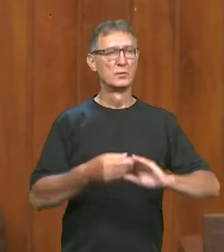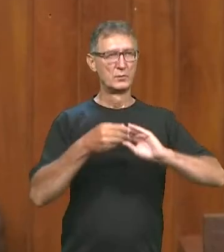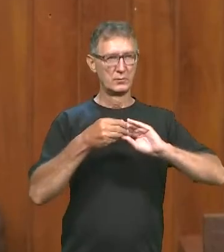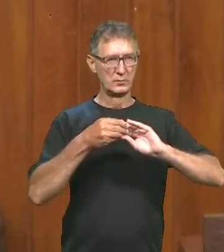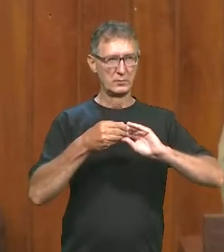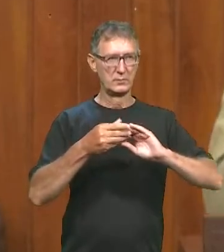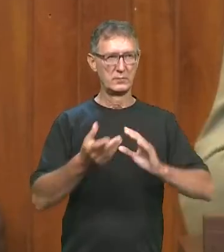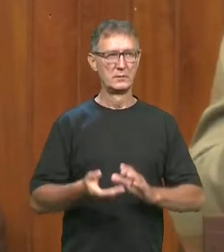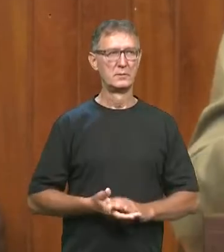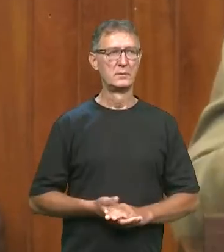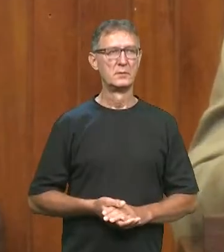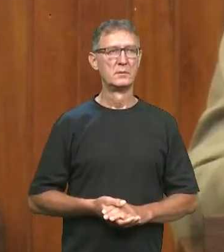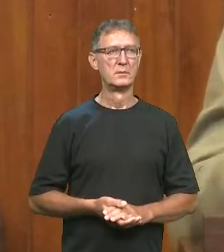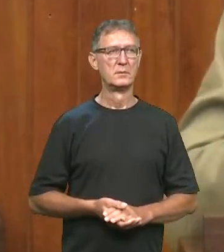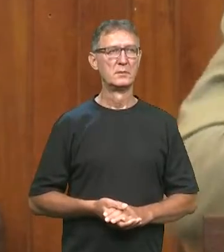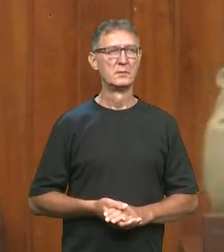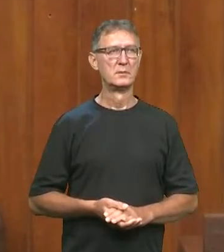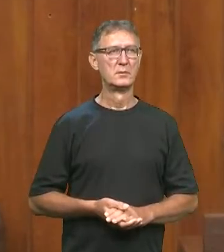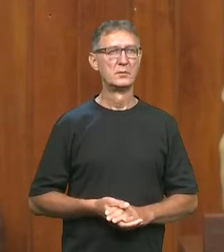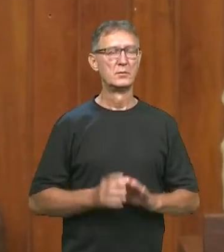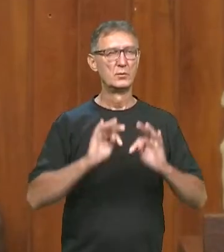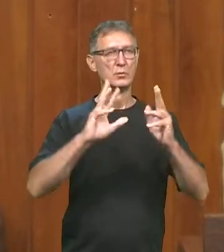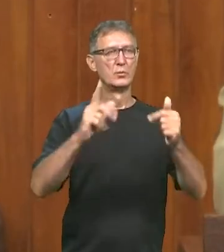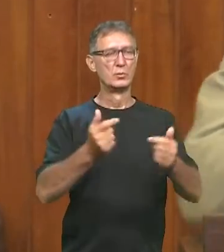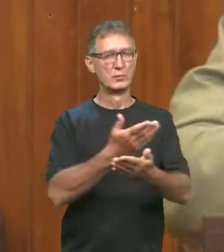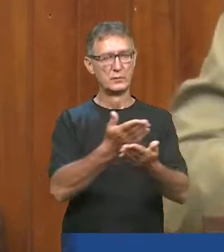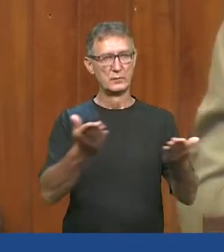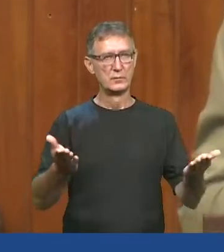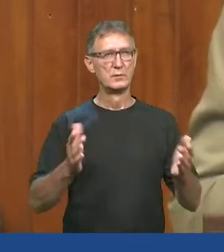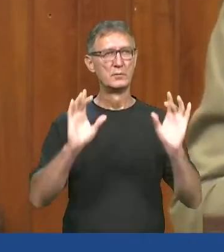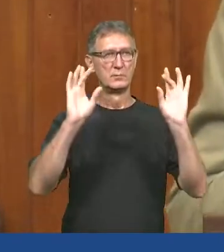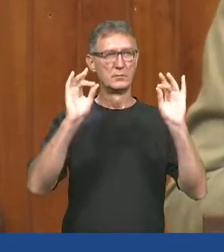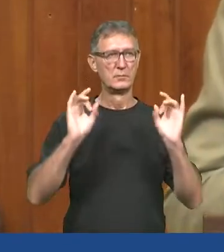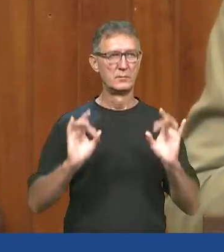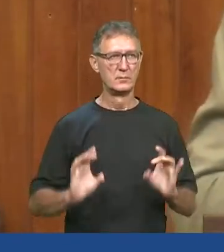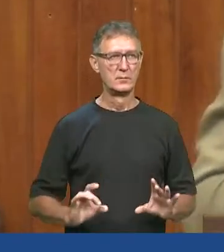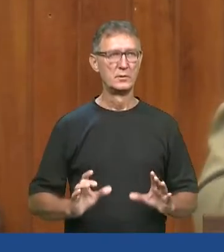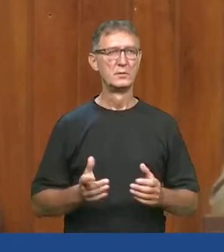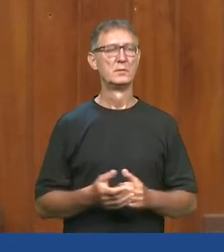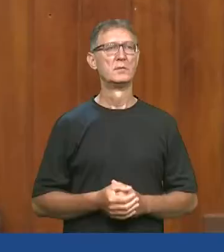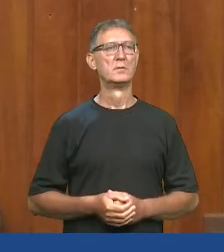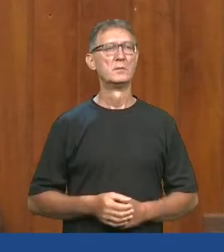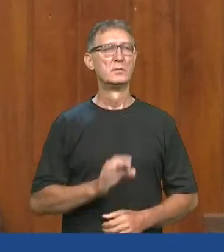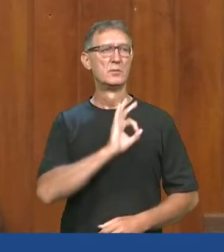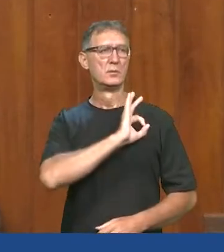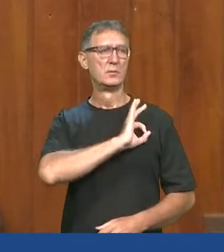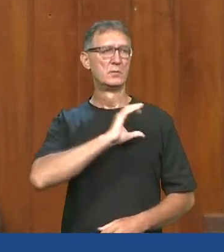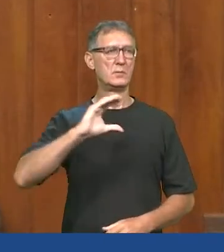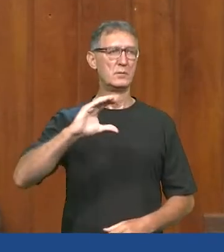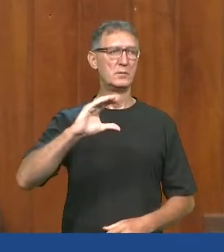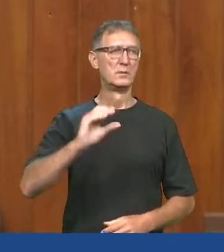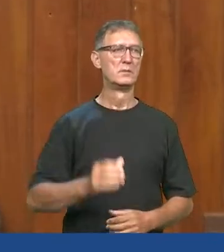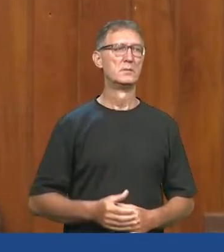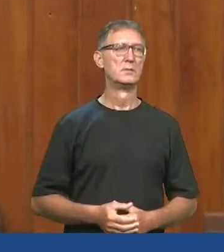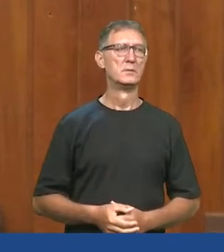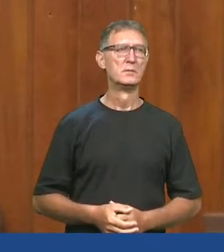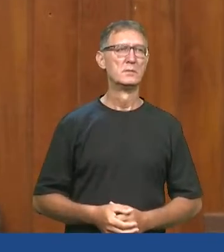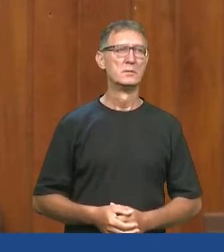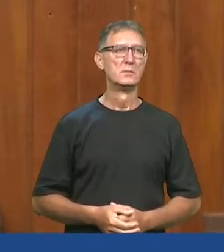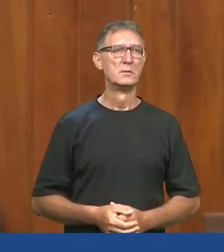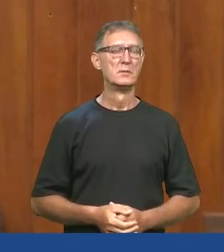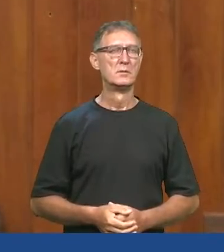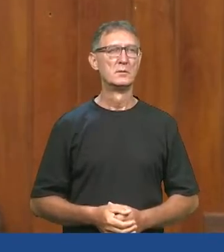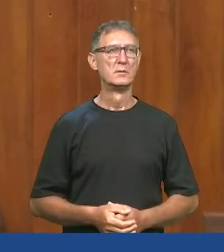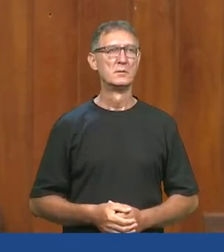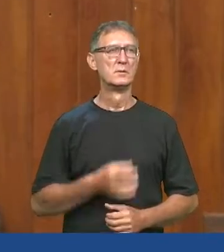cumprimentar a todos os presentes na sessão de hoje, em especial os policiais civis